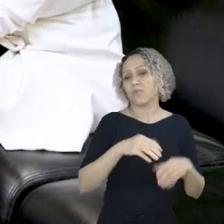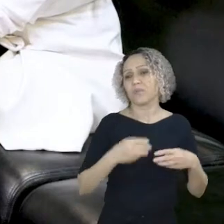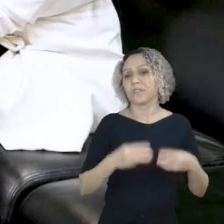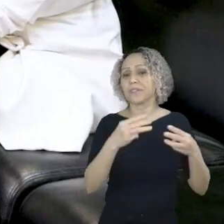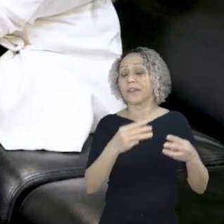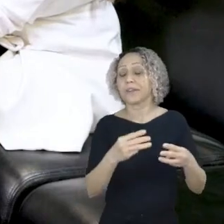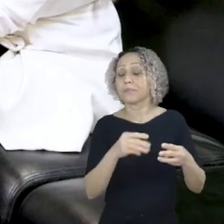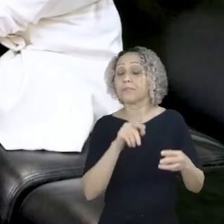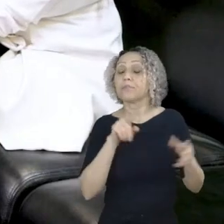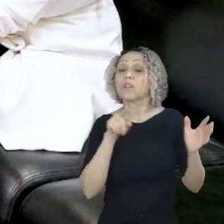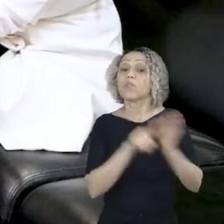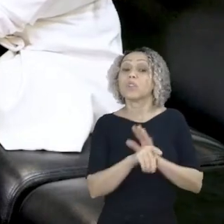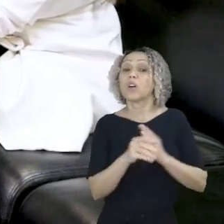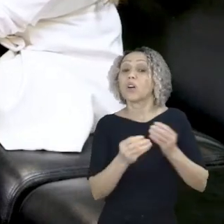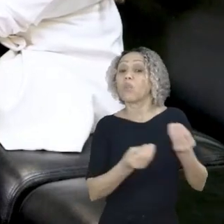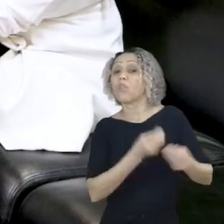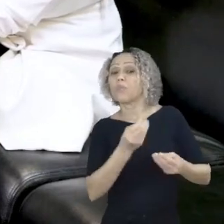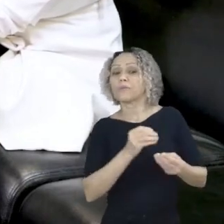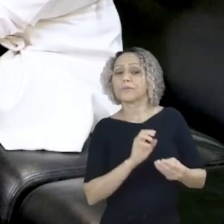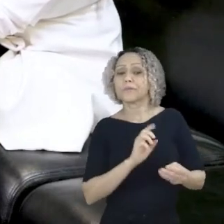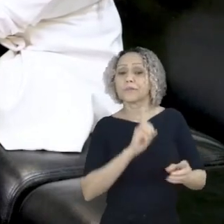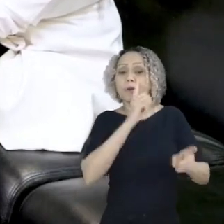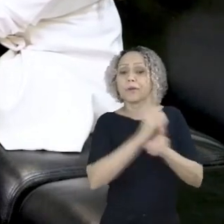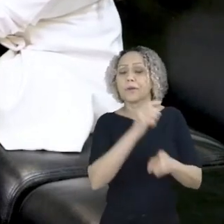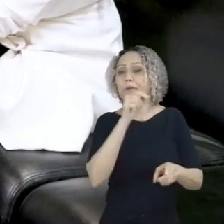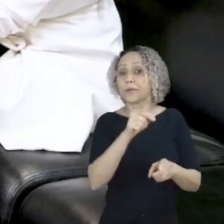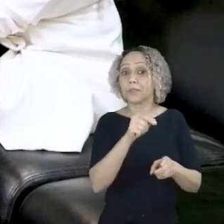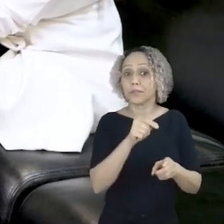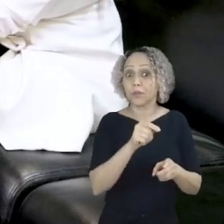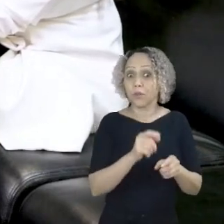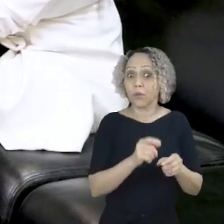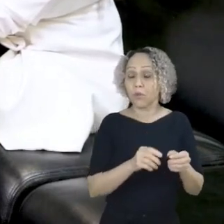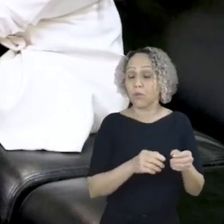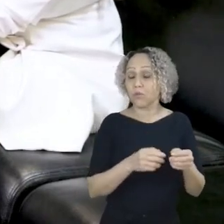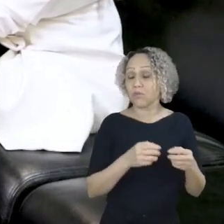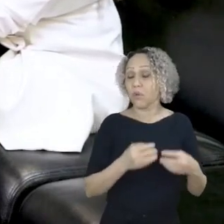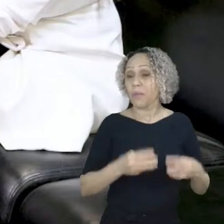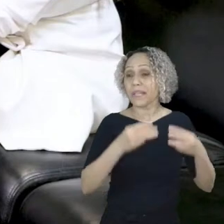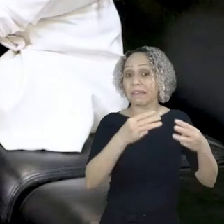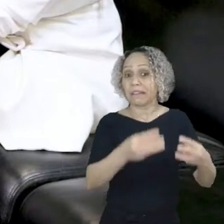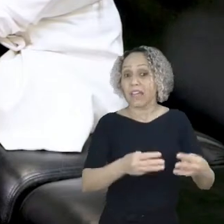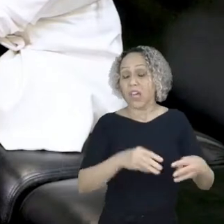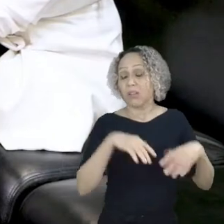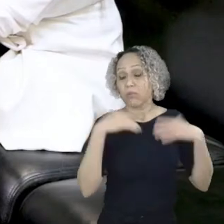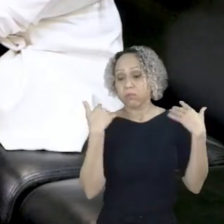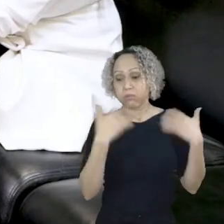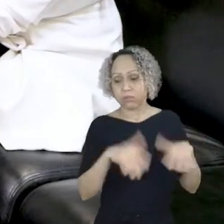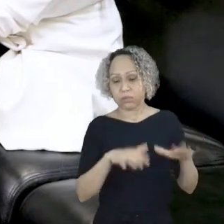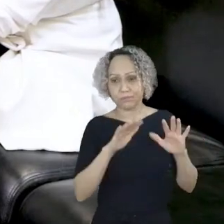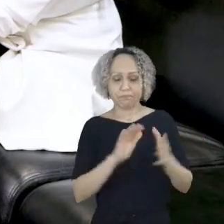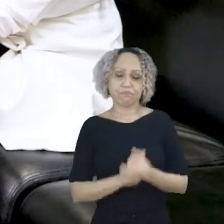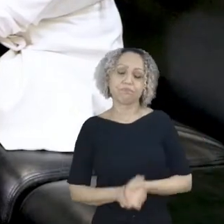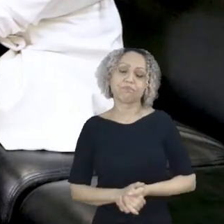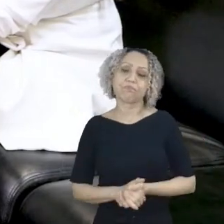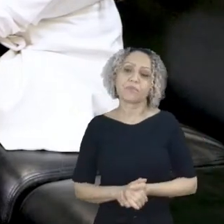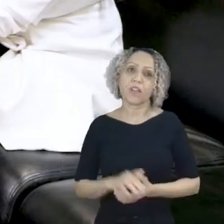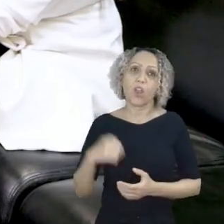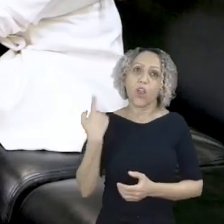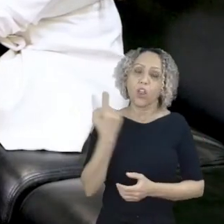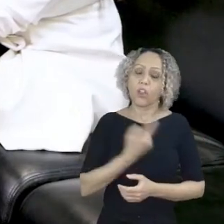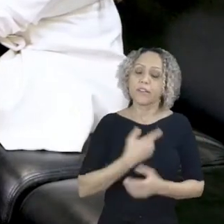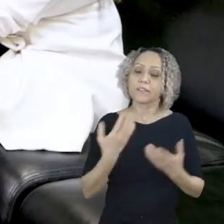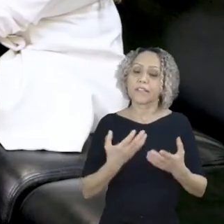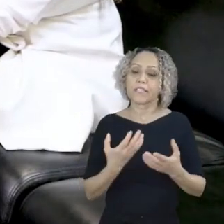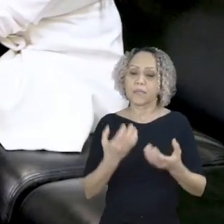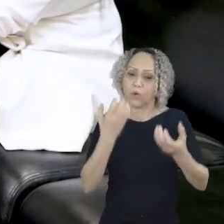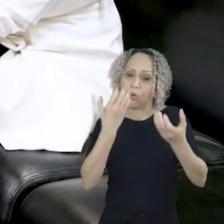o que cabe a nós fazermos, estamos fazendo. A restauração do Ministério, concurso dos auditores, queremos novos